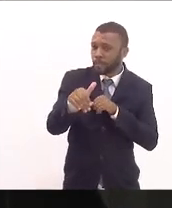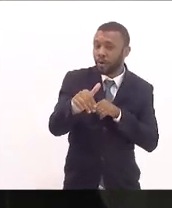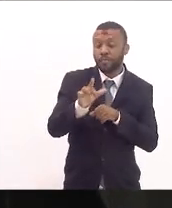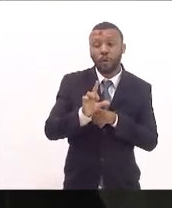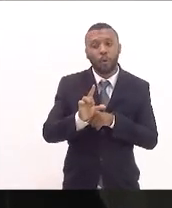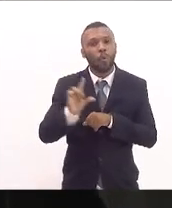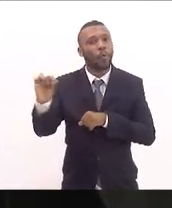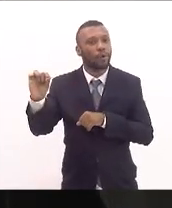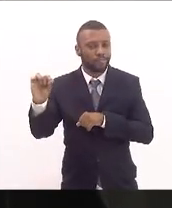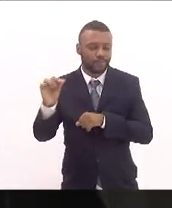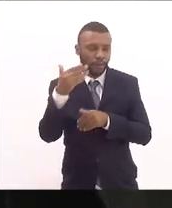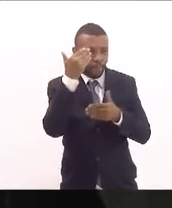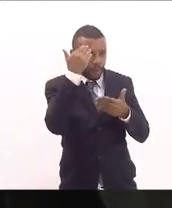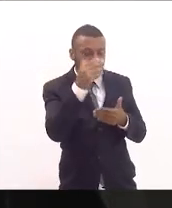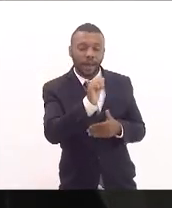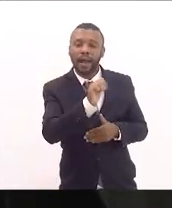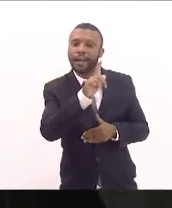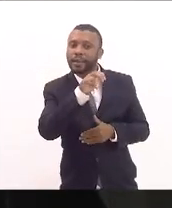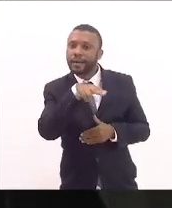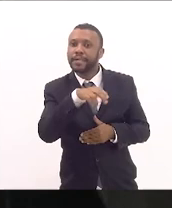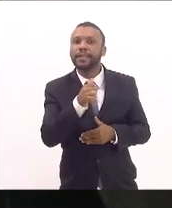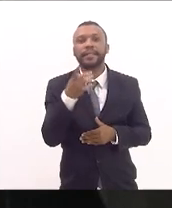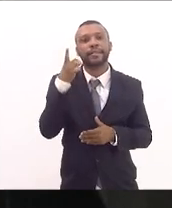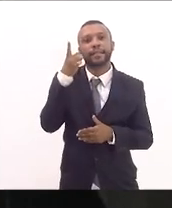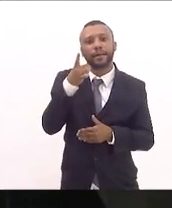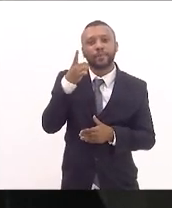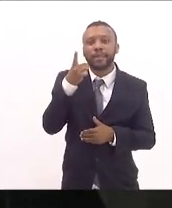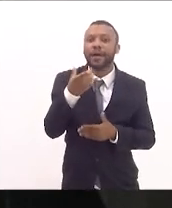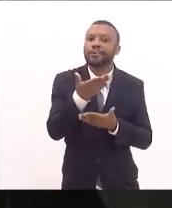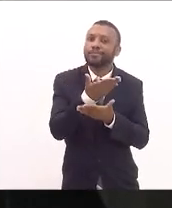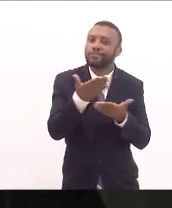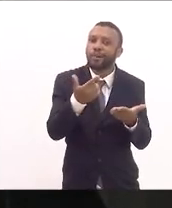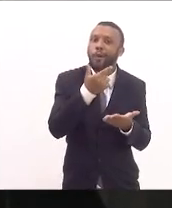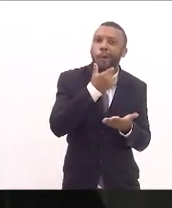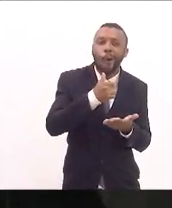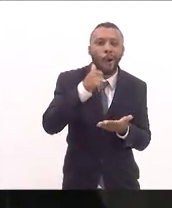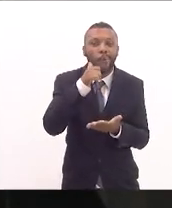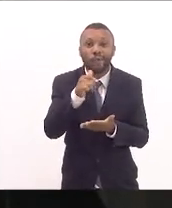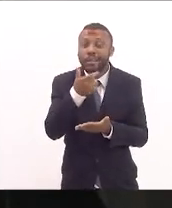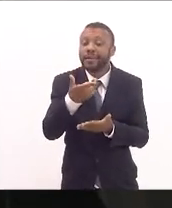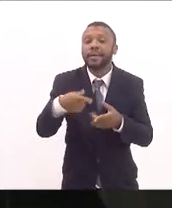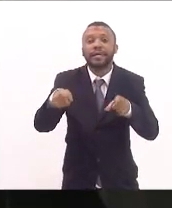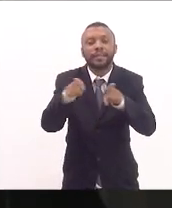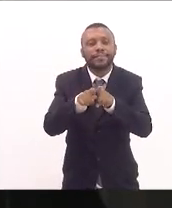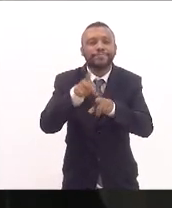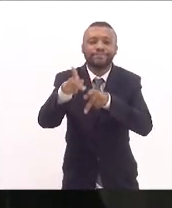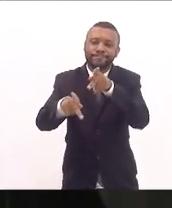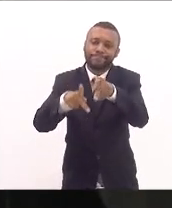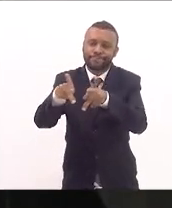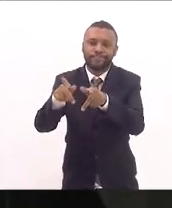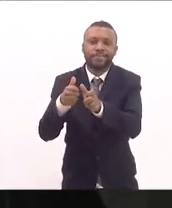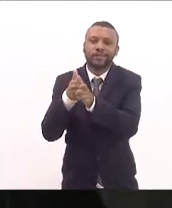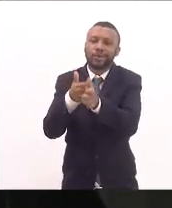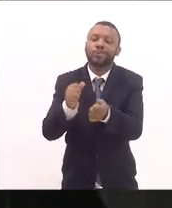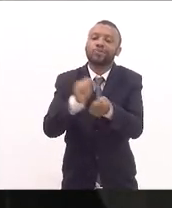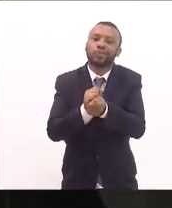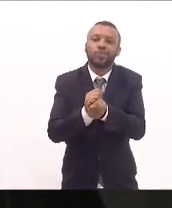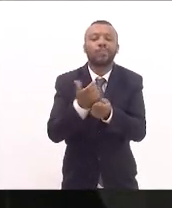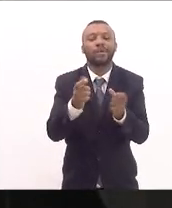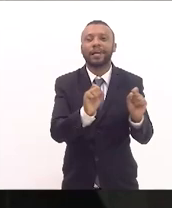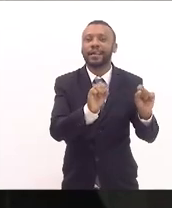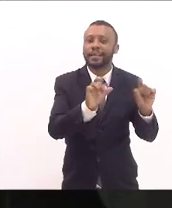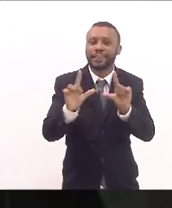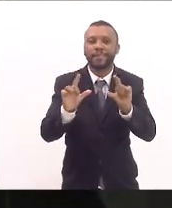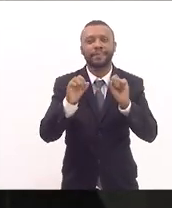pouco obrigado Alana deputados deputados e cidadãos E cidadãs que nos acompanham é pela TV alerj